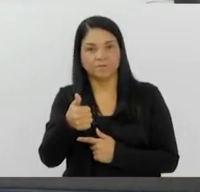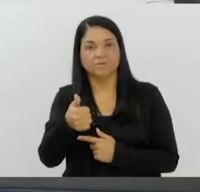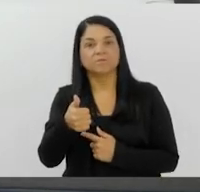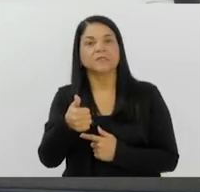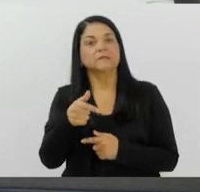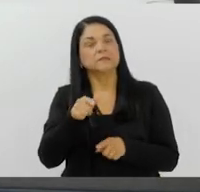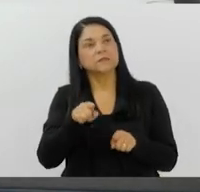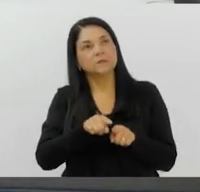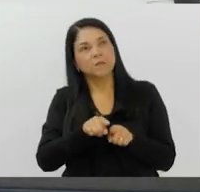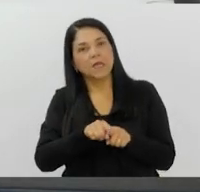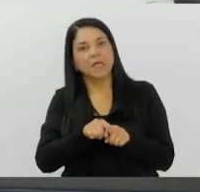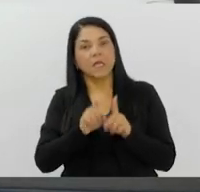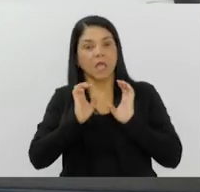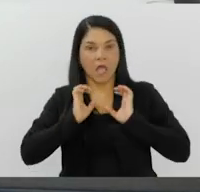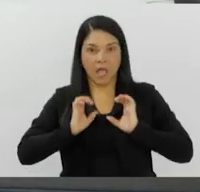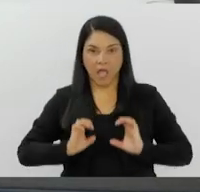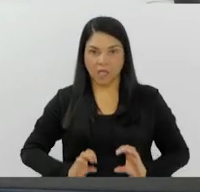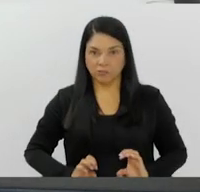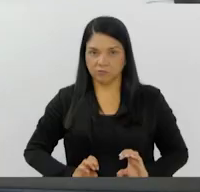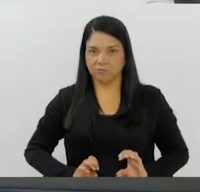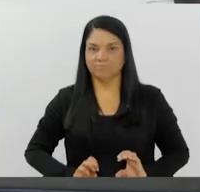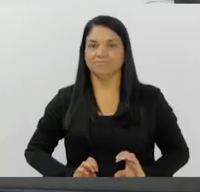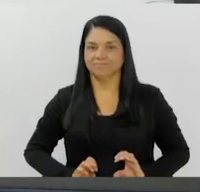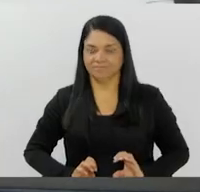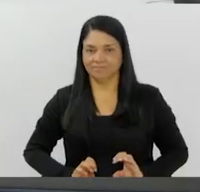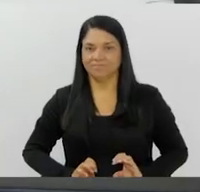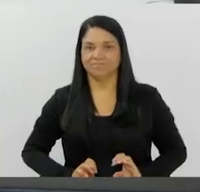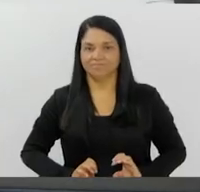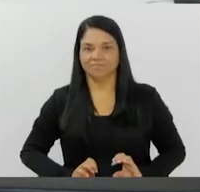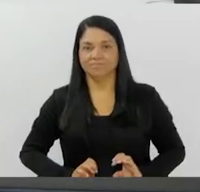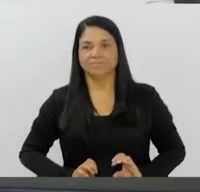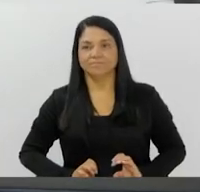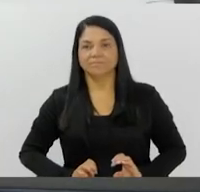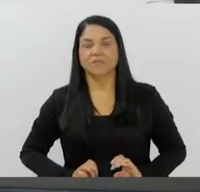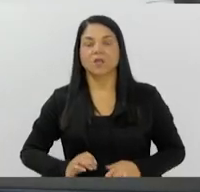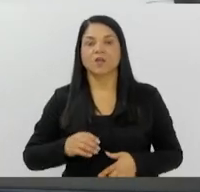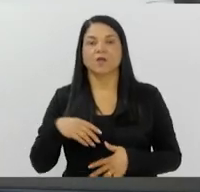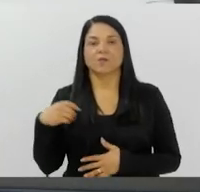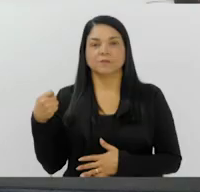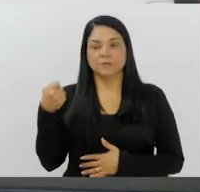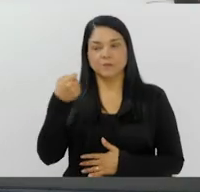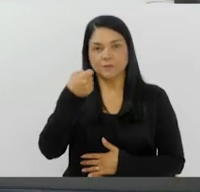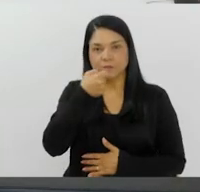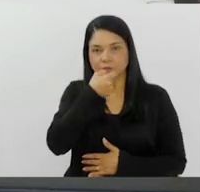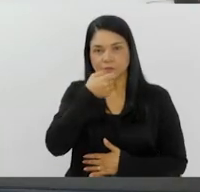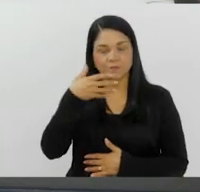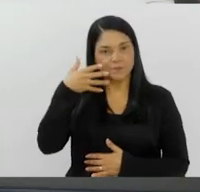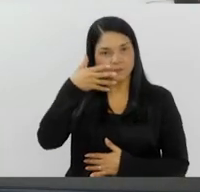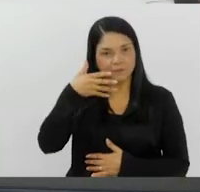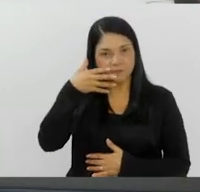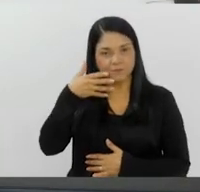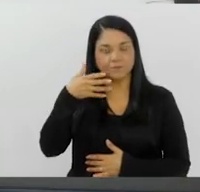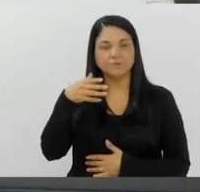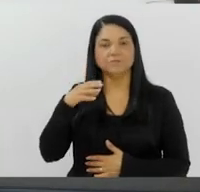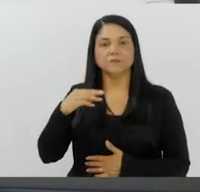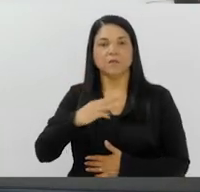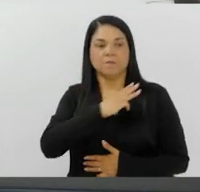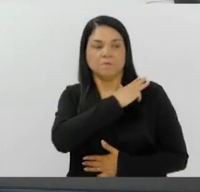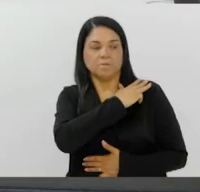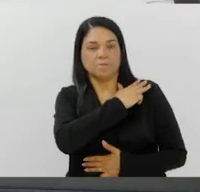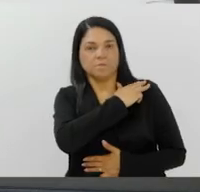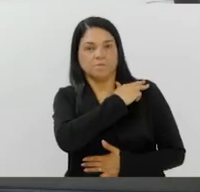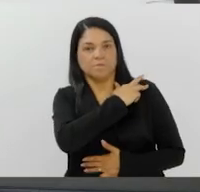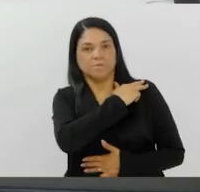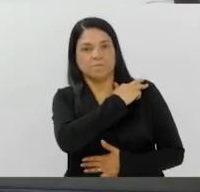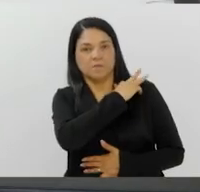eh ética possível gostaria então de passar para o majdan